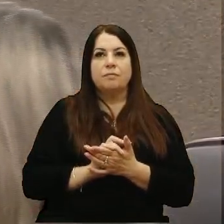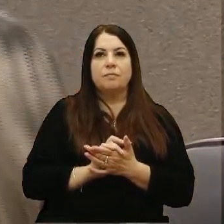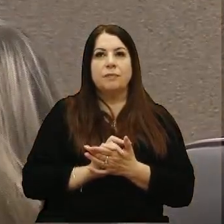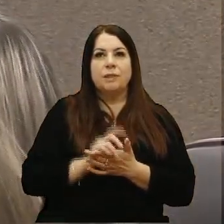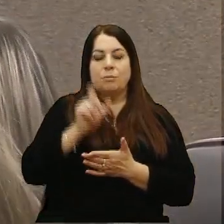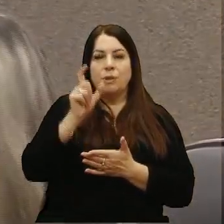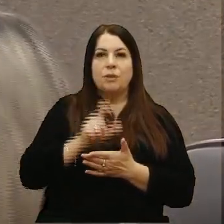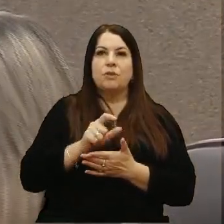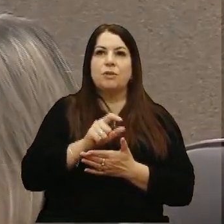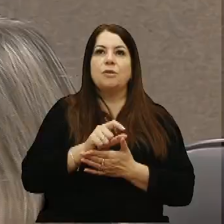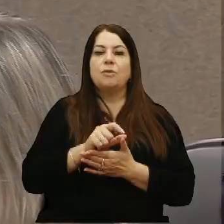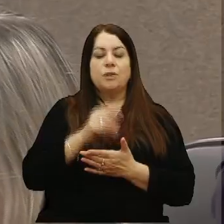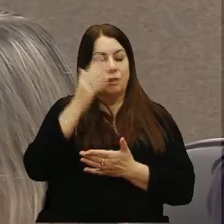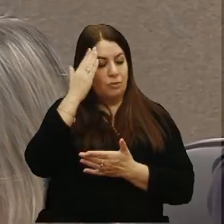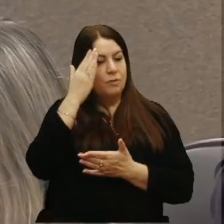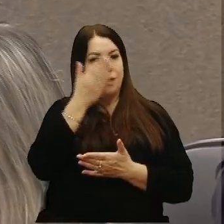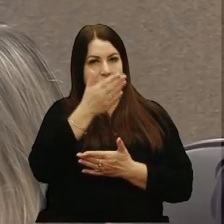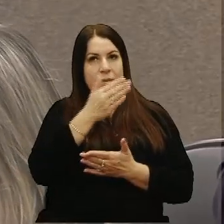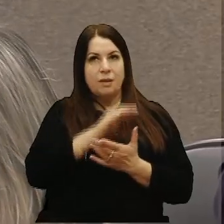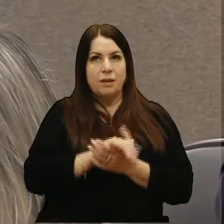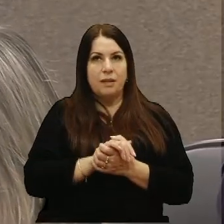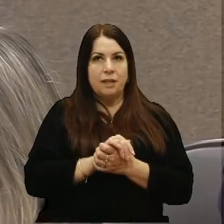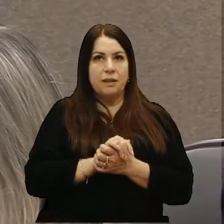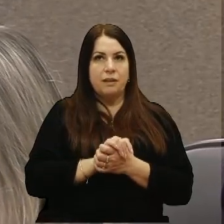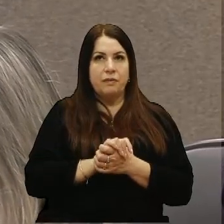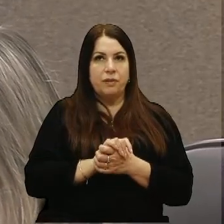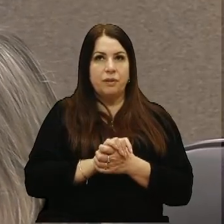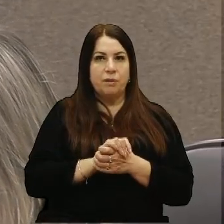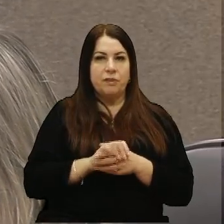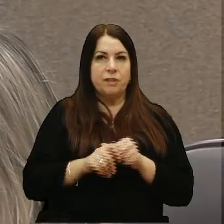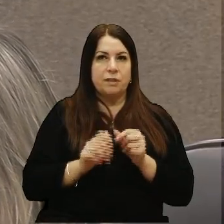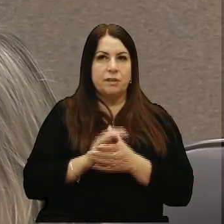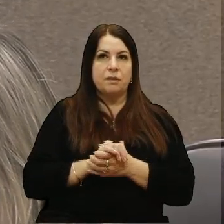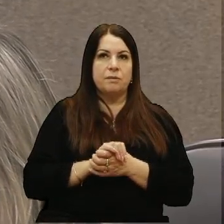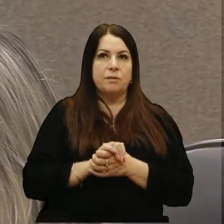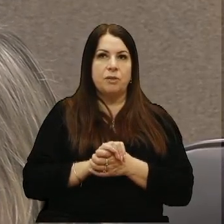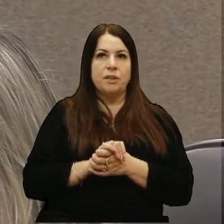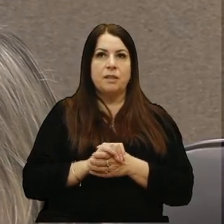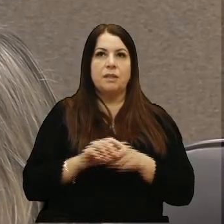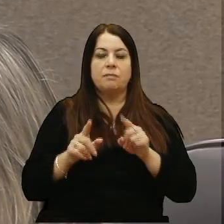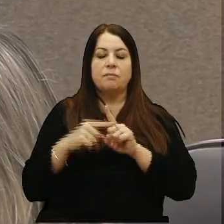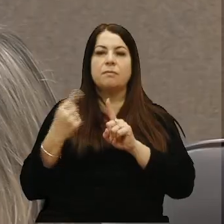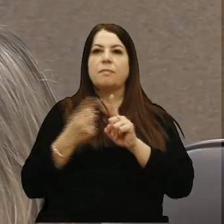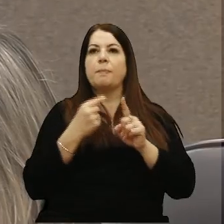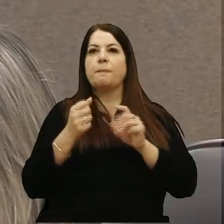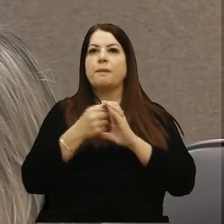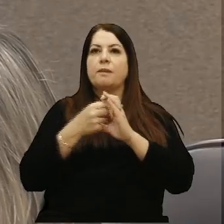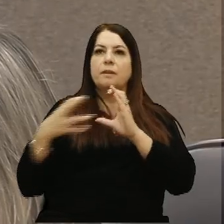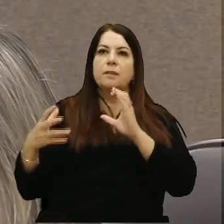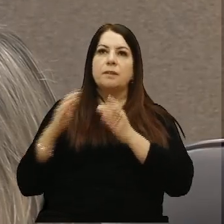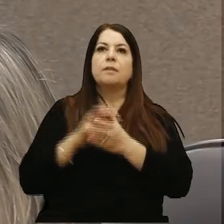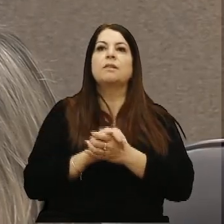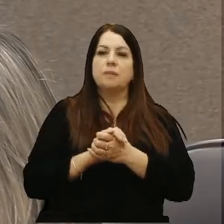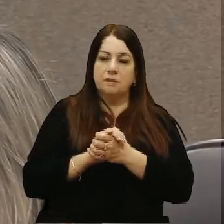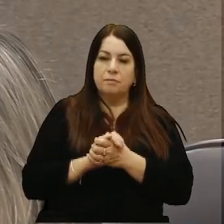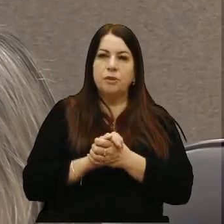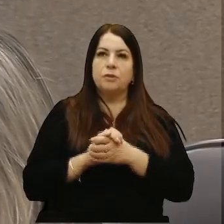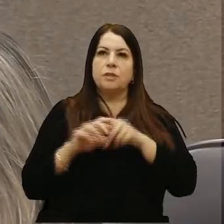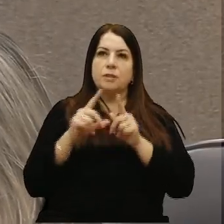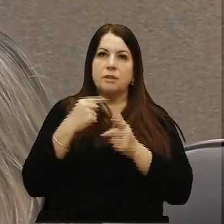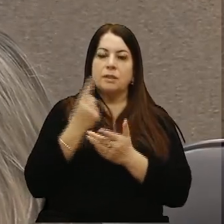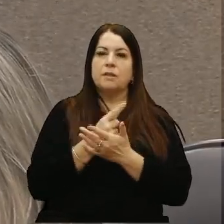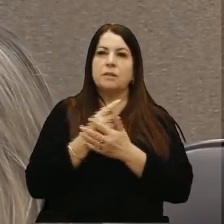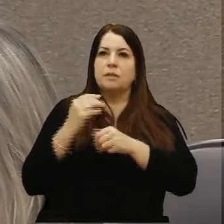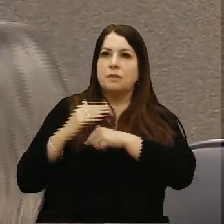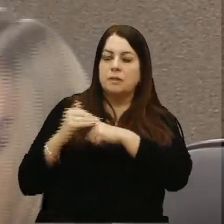que te considera muito, tu sabe, né, quando eu vejo críticas ao Fris, como eu vejo alguns vereadoras que a gente tem carinho,